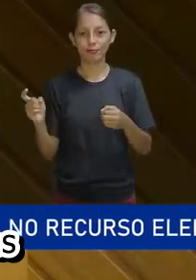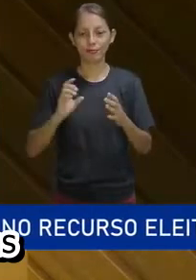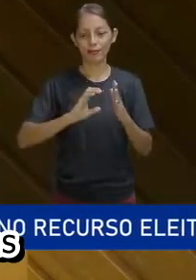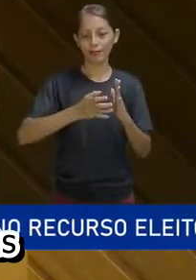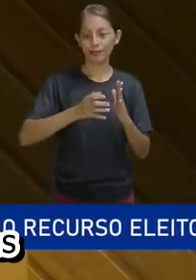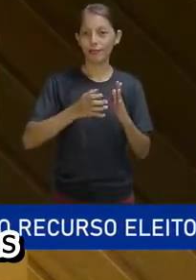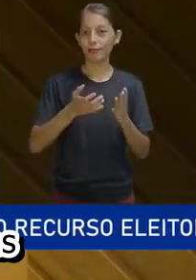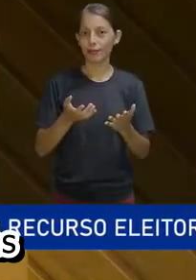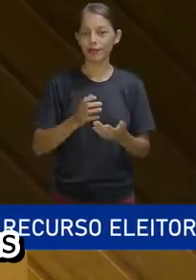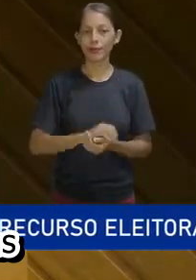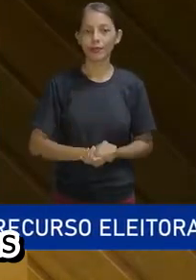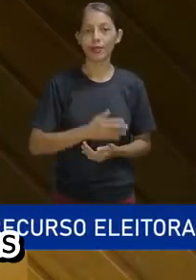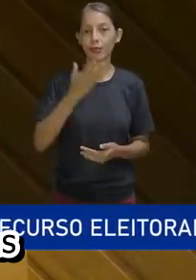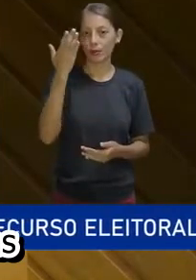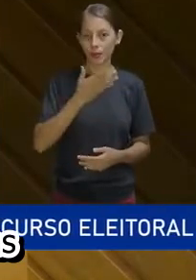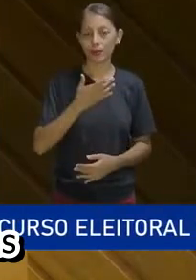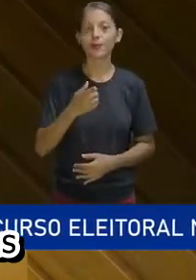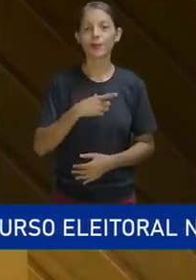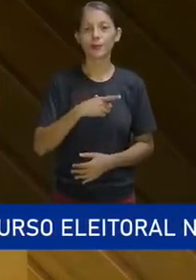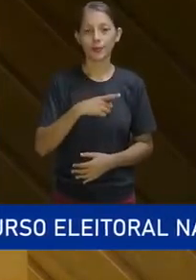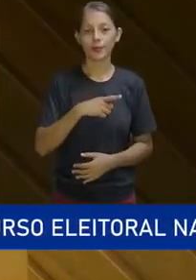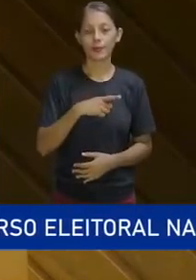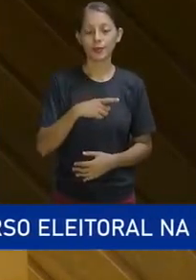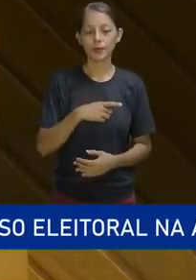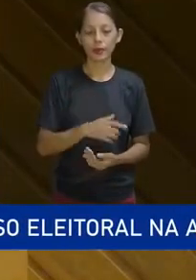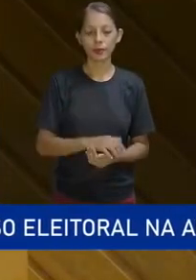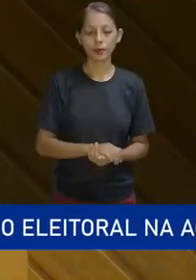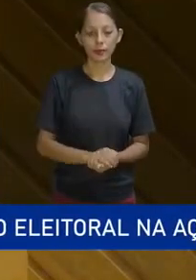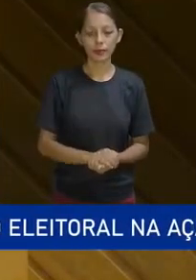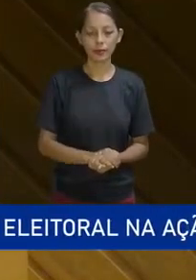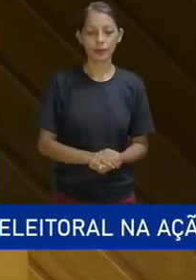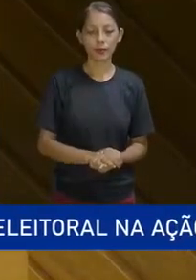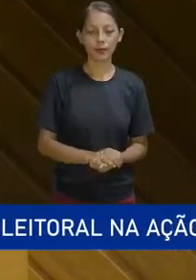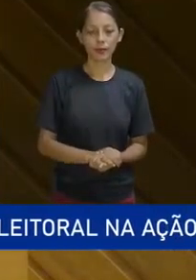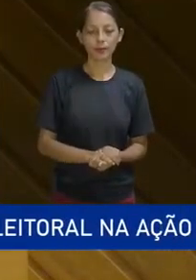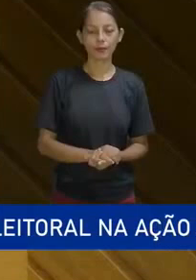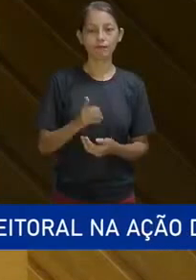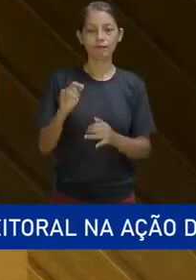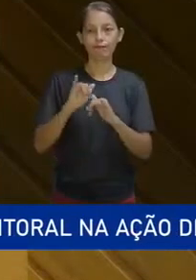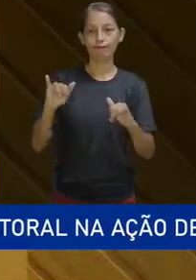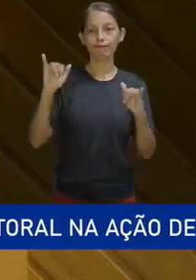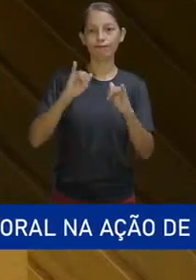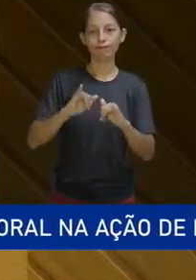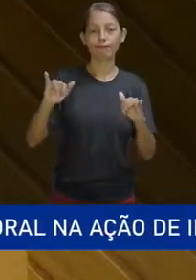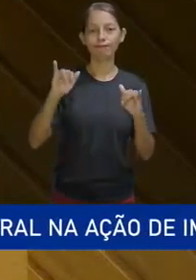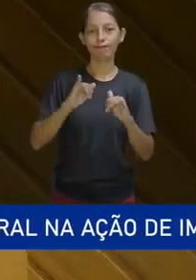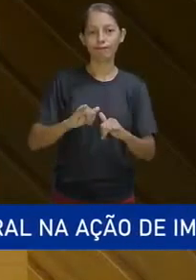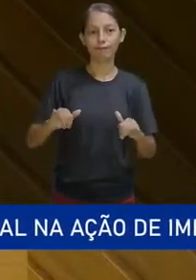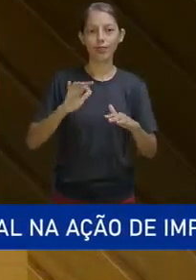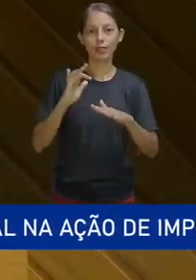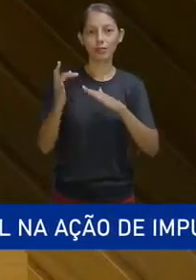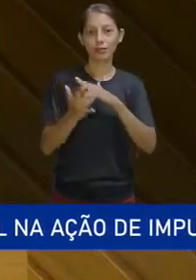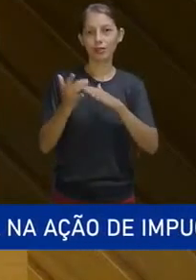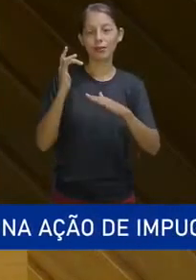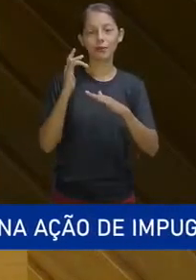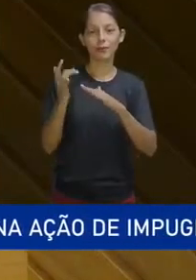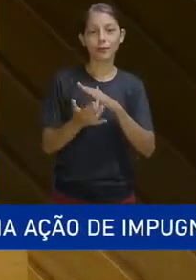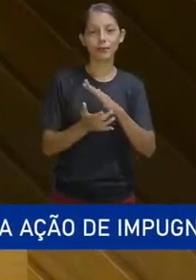comprova ainda pelas provas inequívocas de suas declarações nas redes sociais.